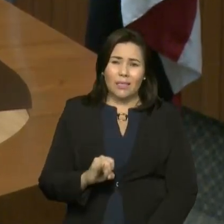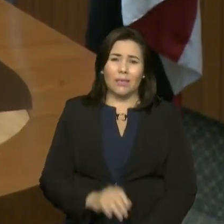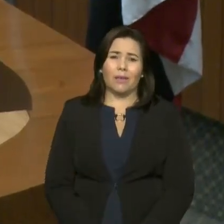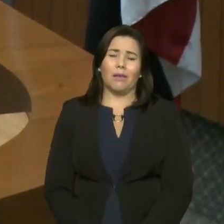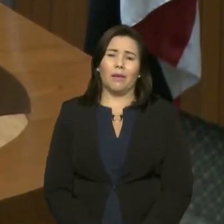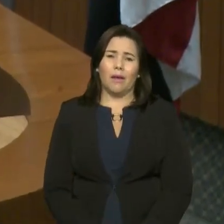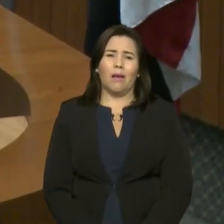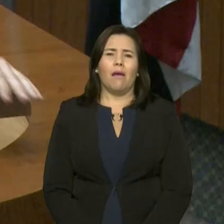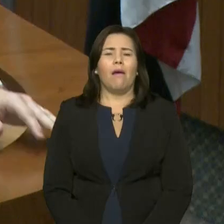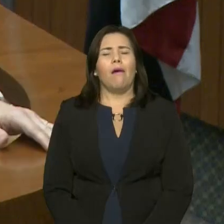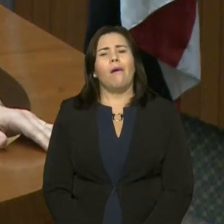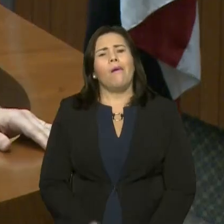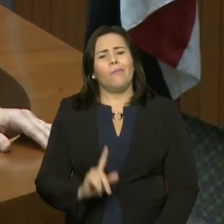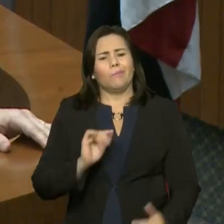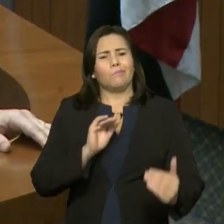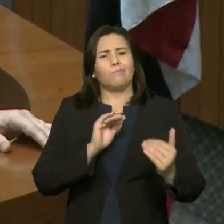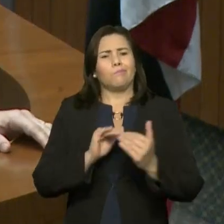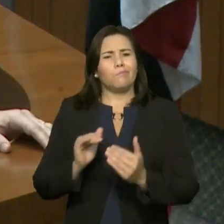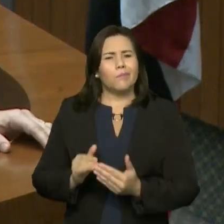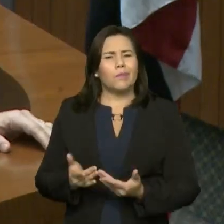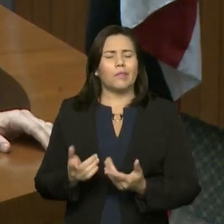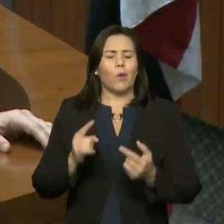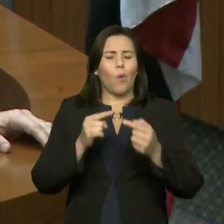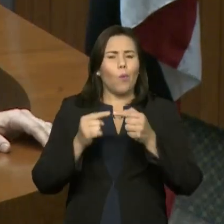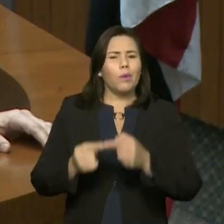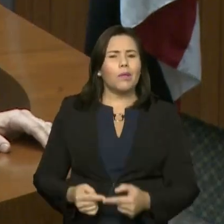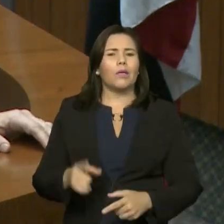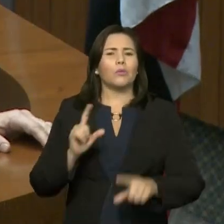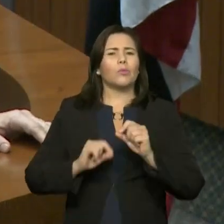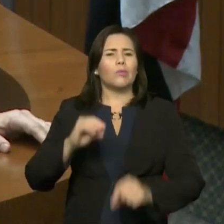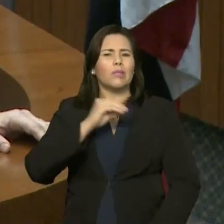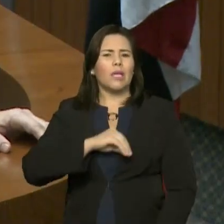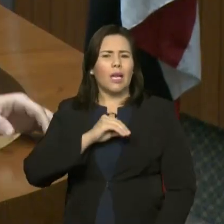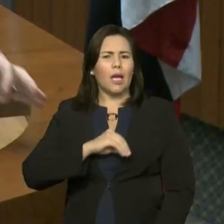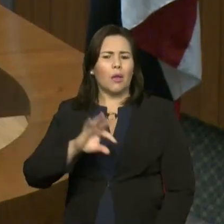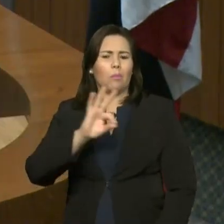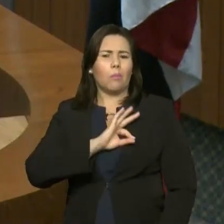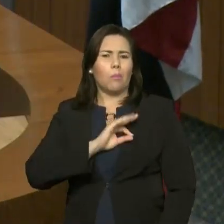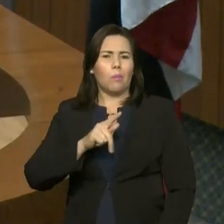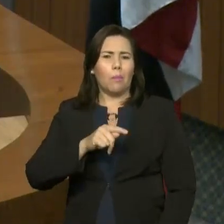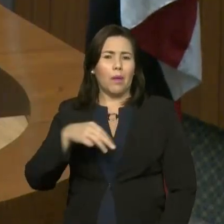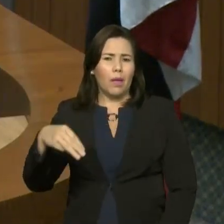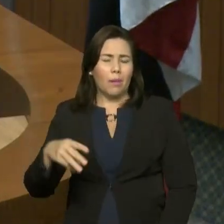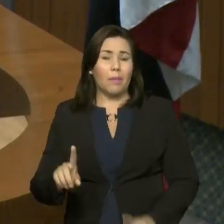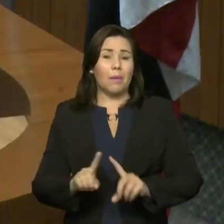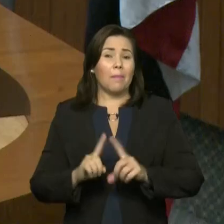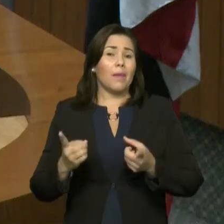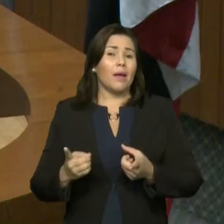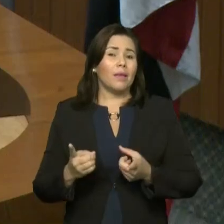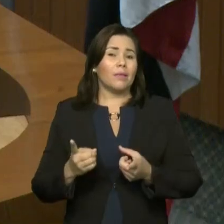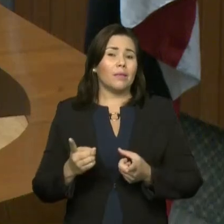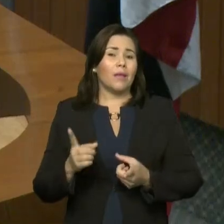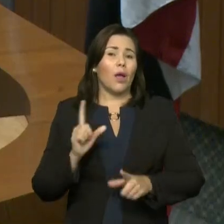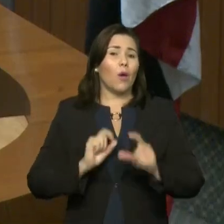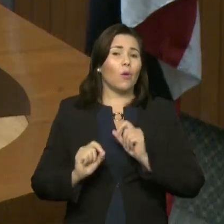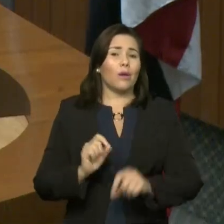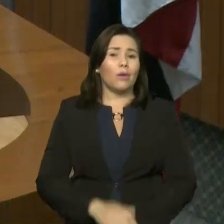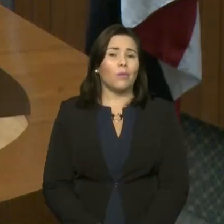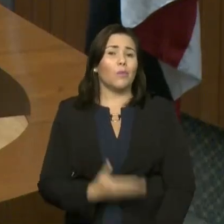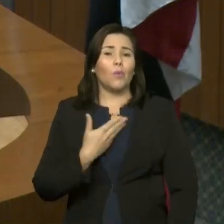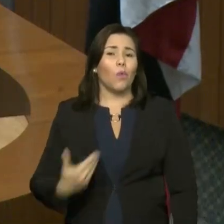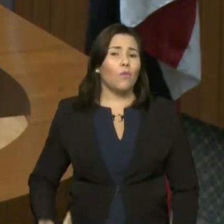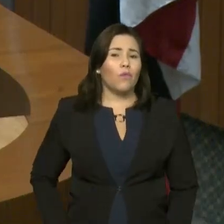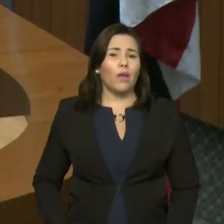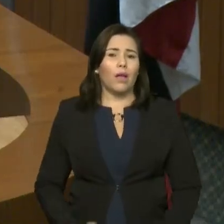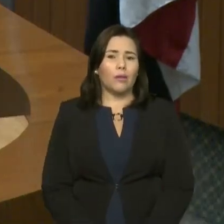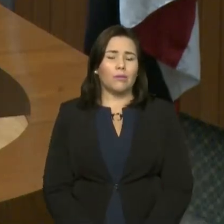eu votaria a favor tranquilamente. O problema é que é mais um exemplo do governo da contradição.